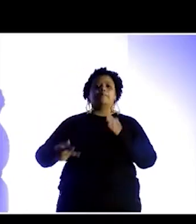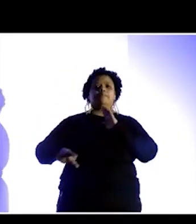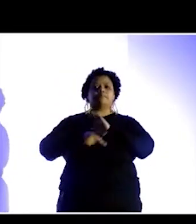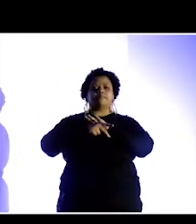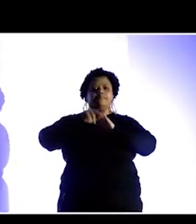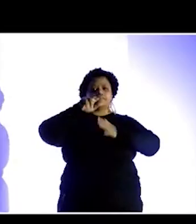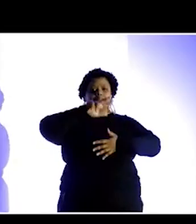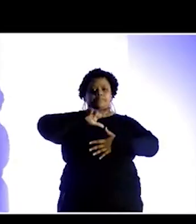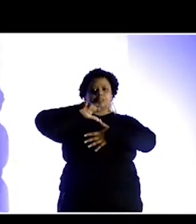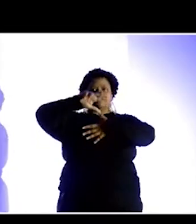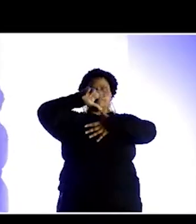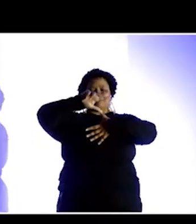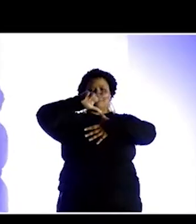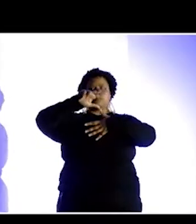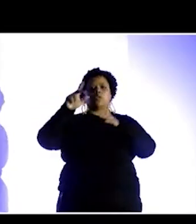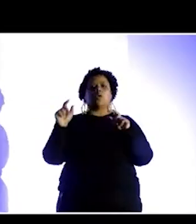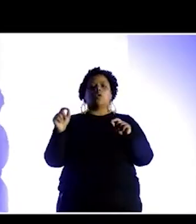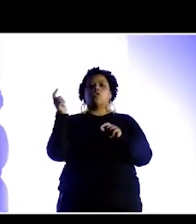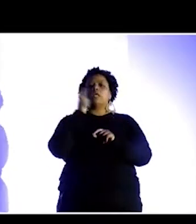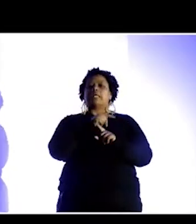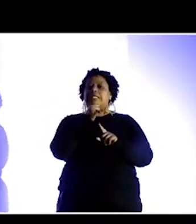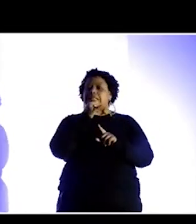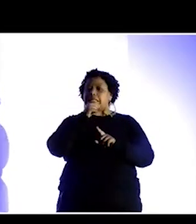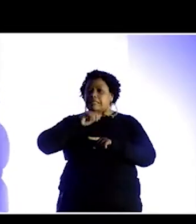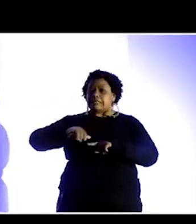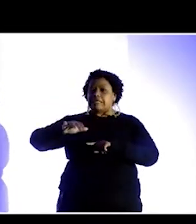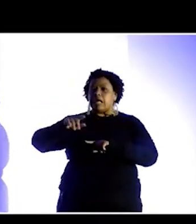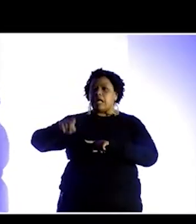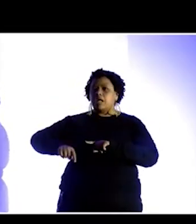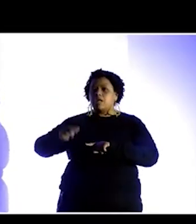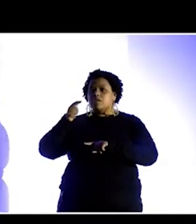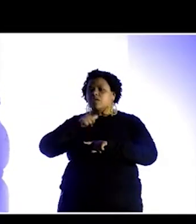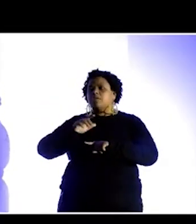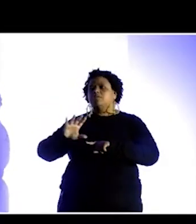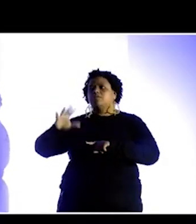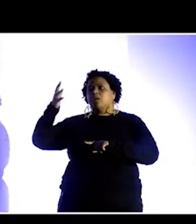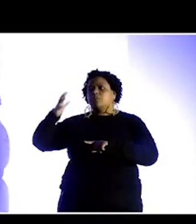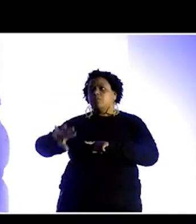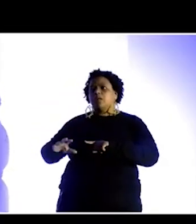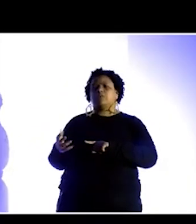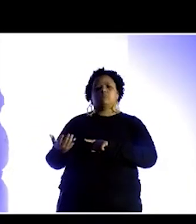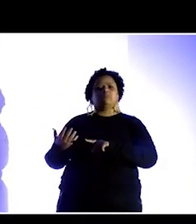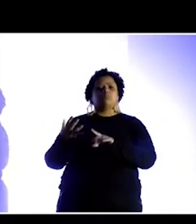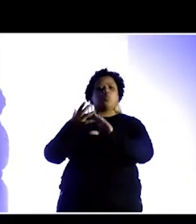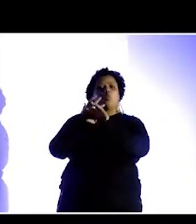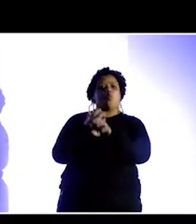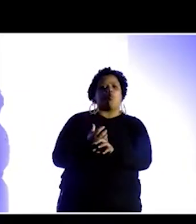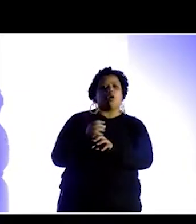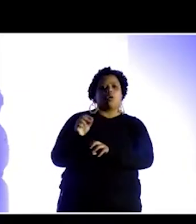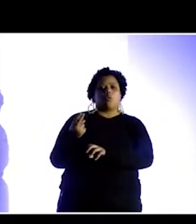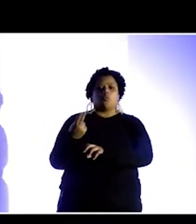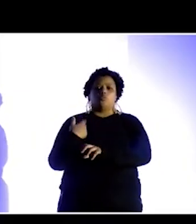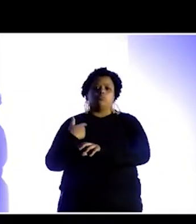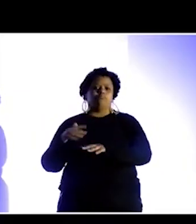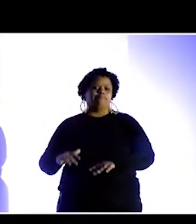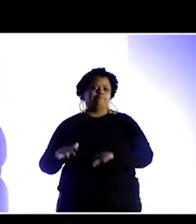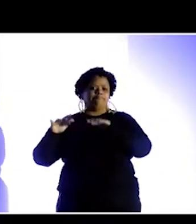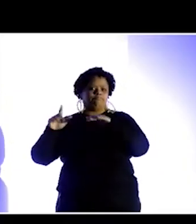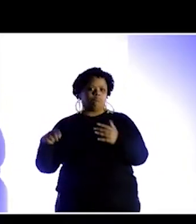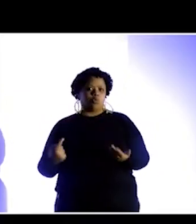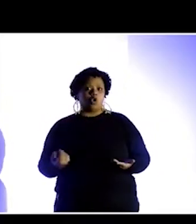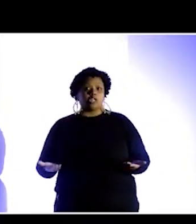Sul, né, do impacto da mudança no clima nos extremos hidrológicos, né, seja seca, seja cheia. E depois eu vou mostrar também resultados que a